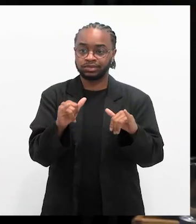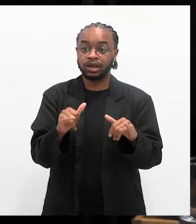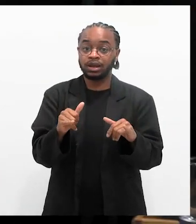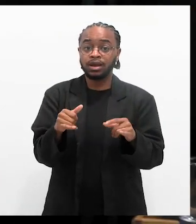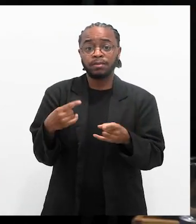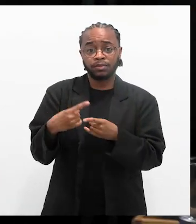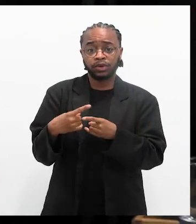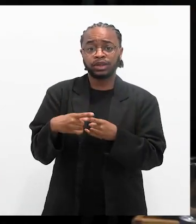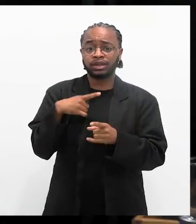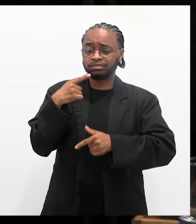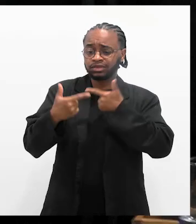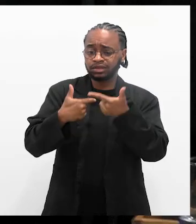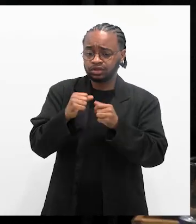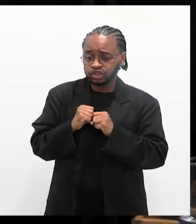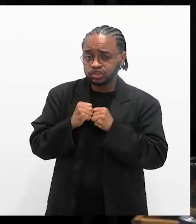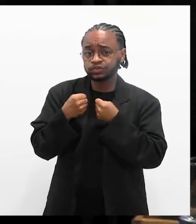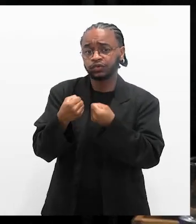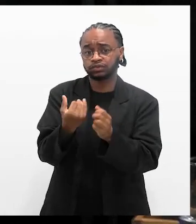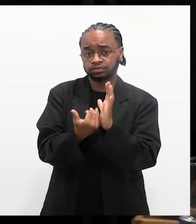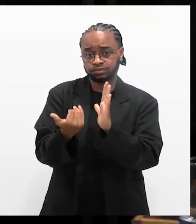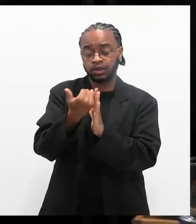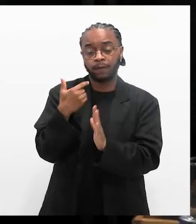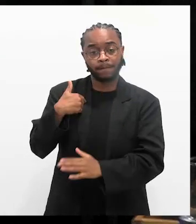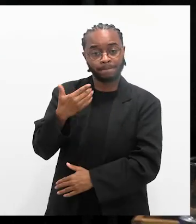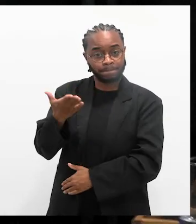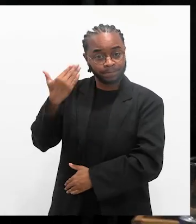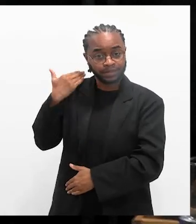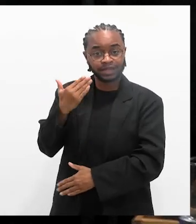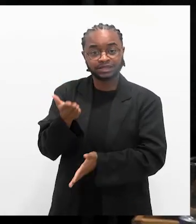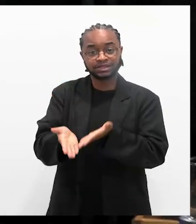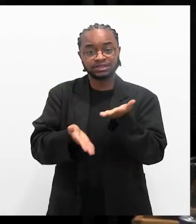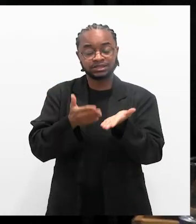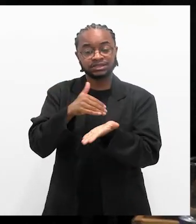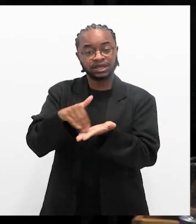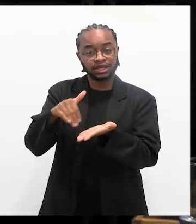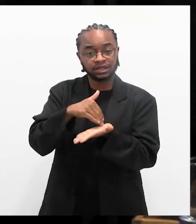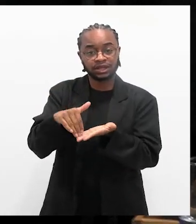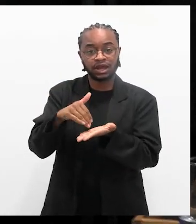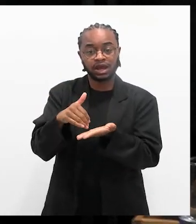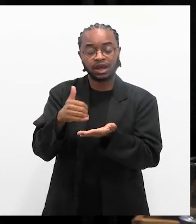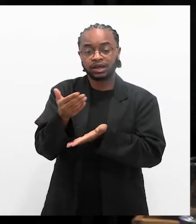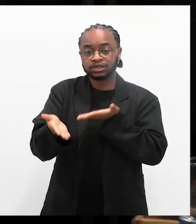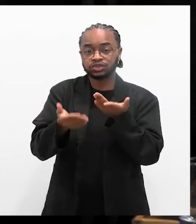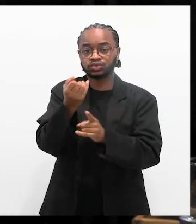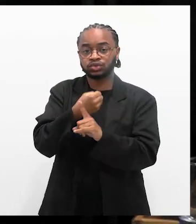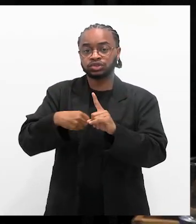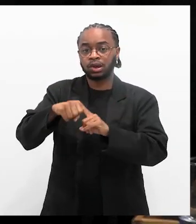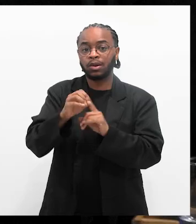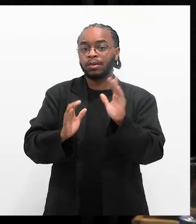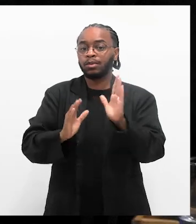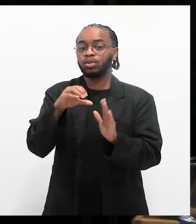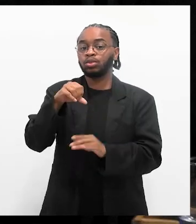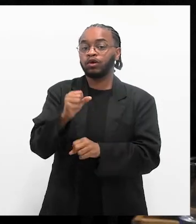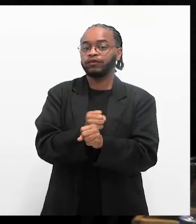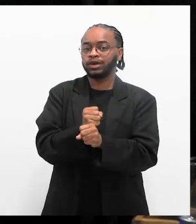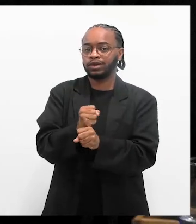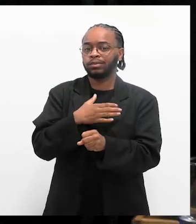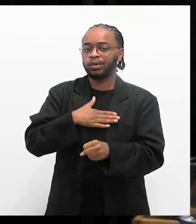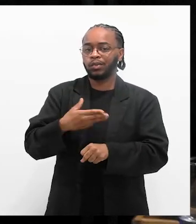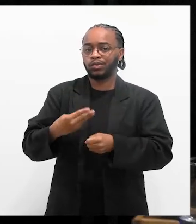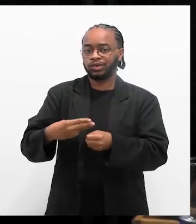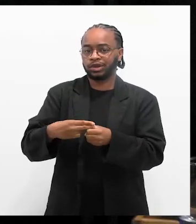anunciar isso, porque foi um trabalho forte. Eu fui secretária de Assistência Social por 9 anos no meu município e eu